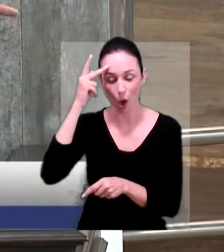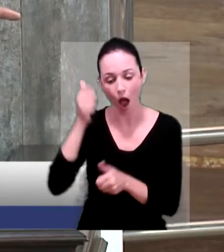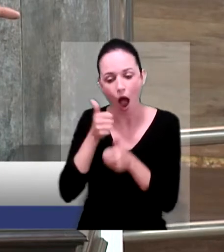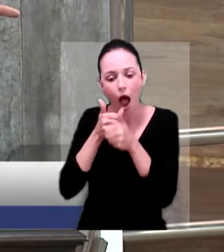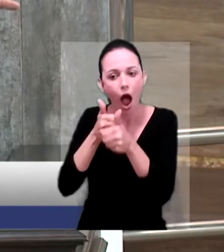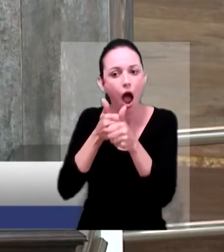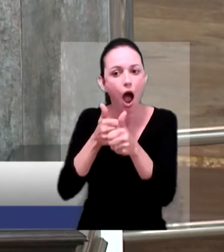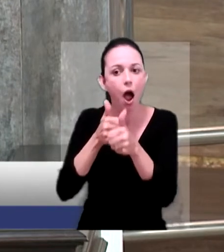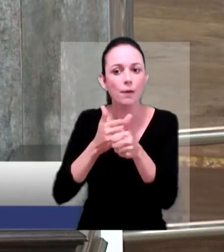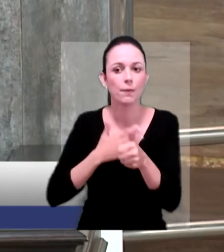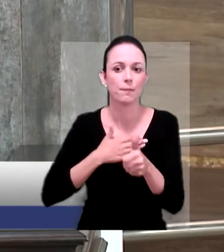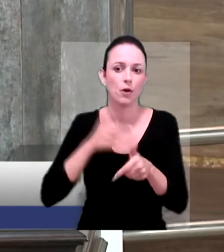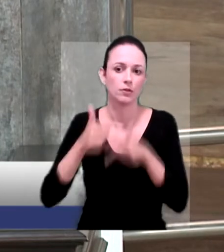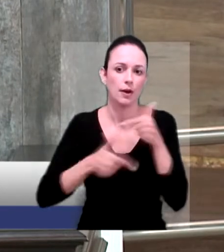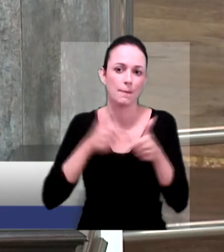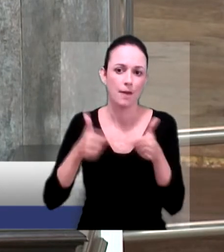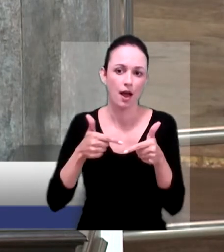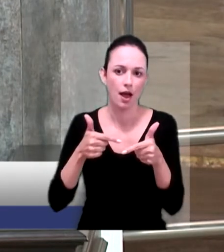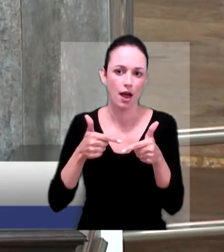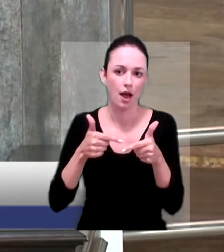aqui para representá-los.